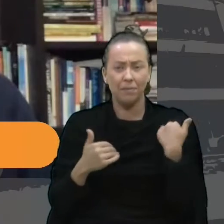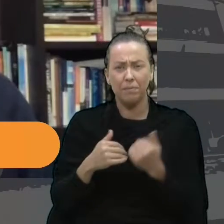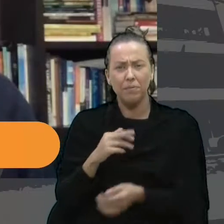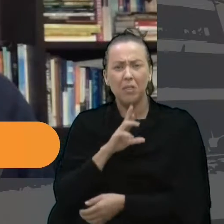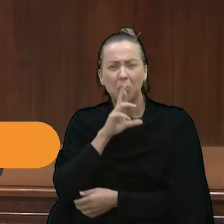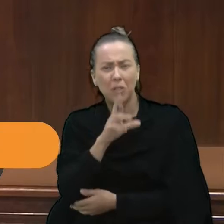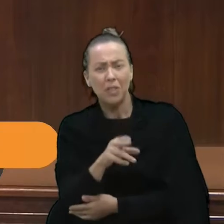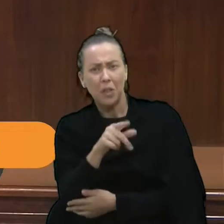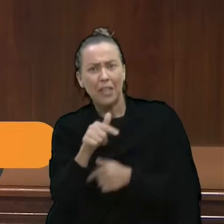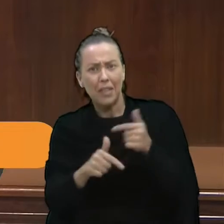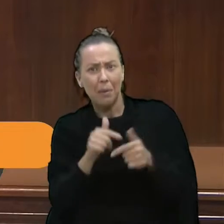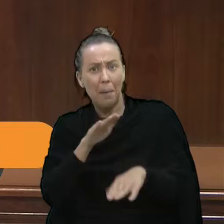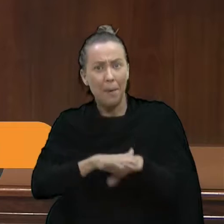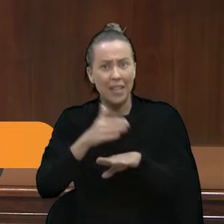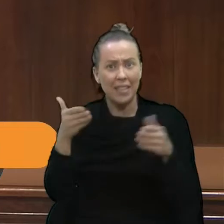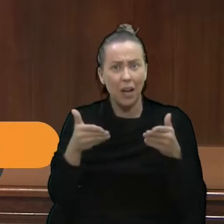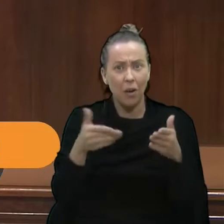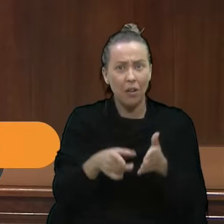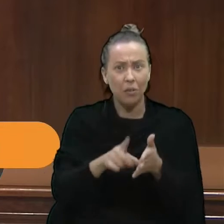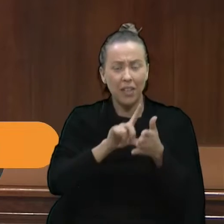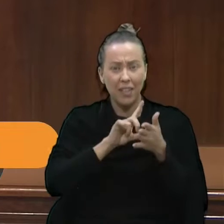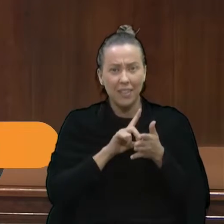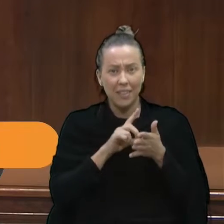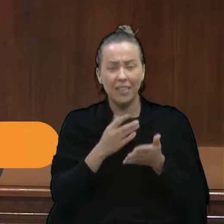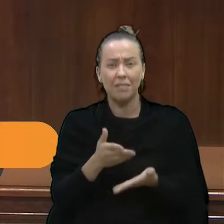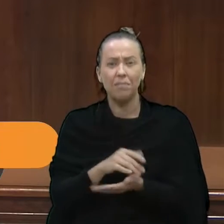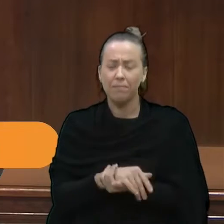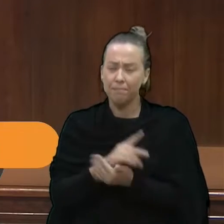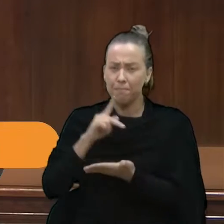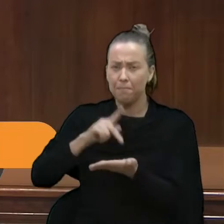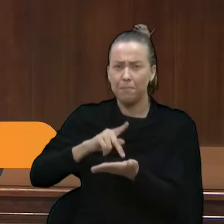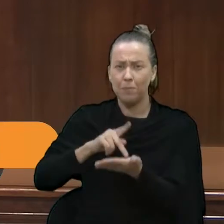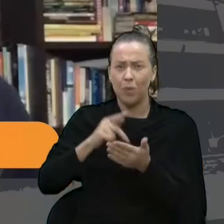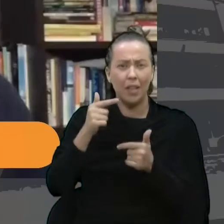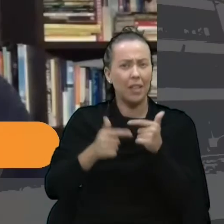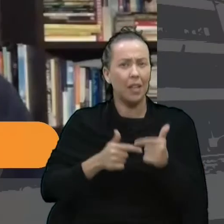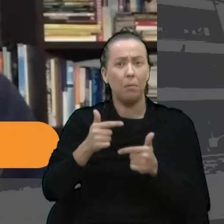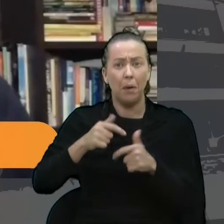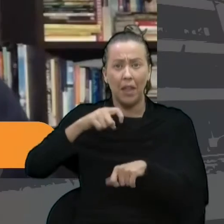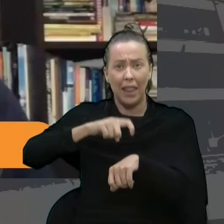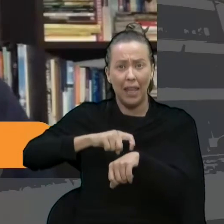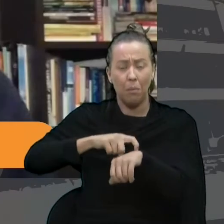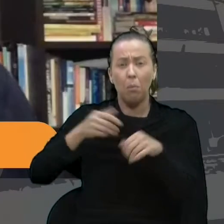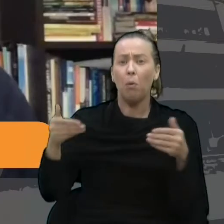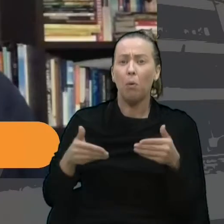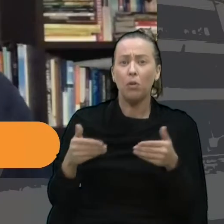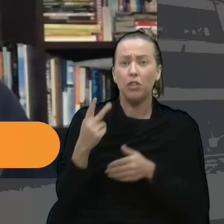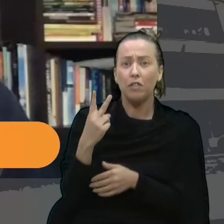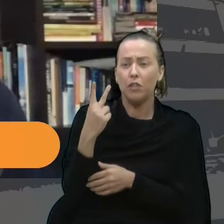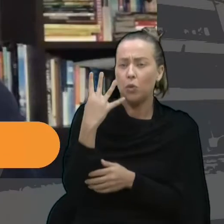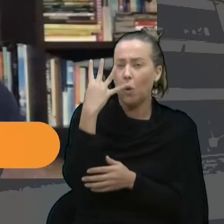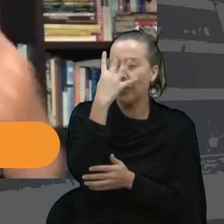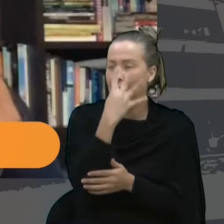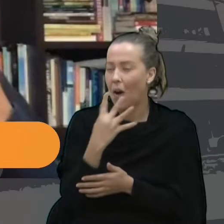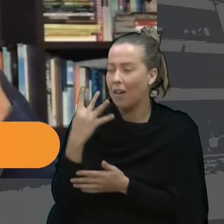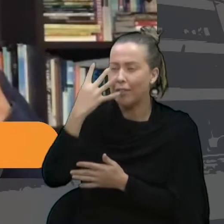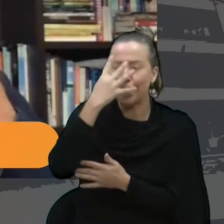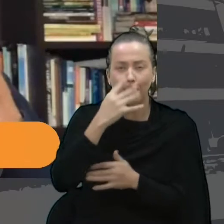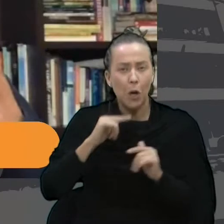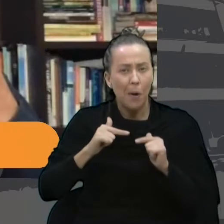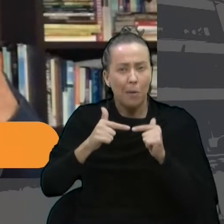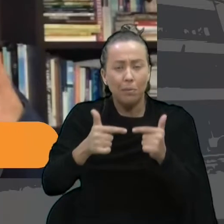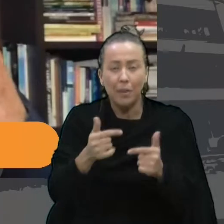trabalhando mais agora do que antes, é verdade? Sem dúvida, sem dúvida. O meu tempo hoje 24 horas por dia. Se eu